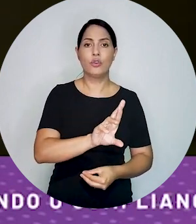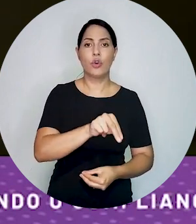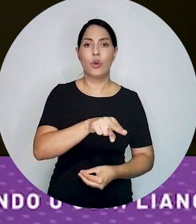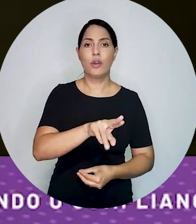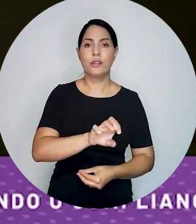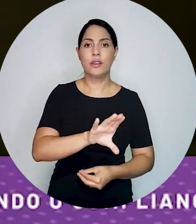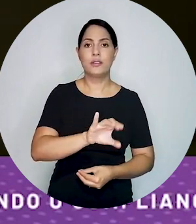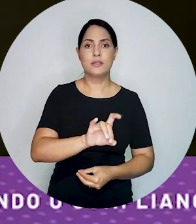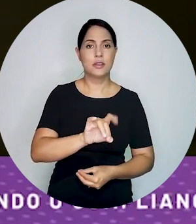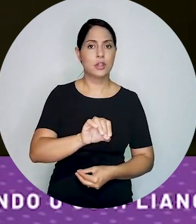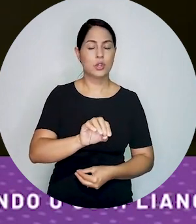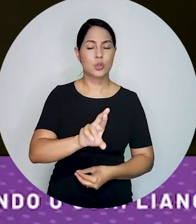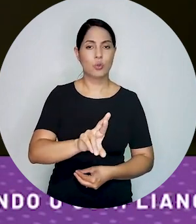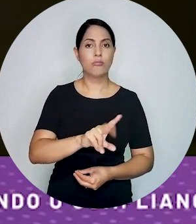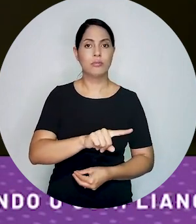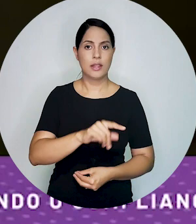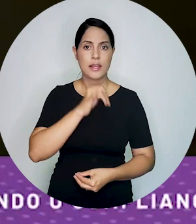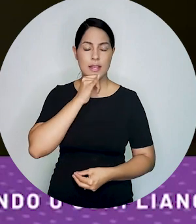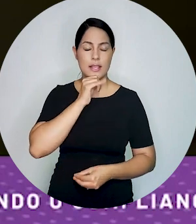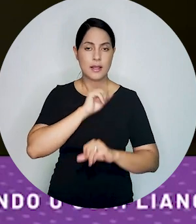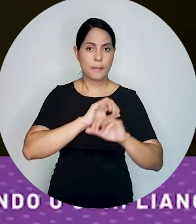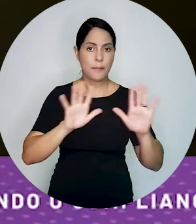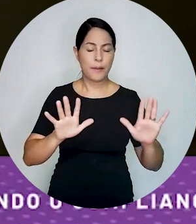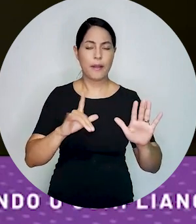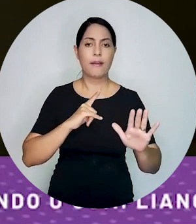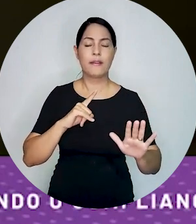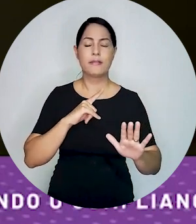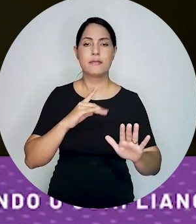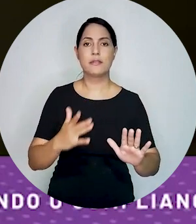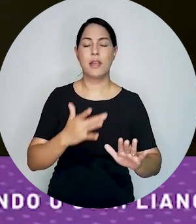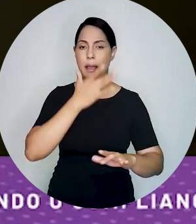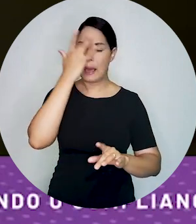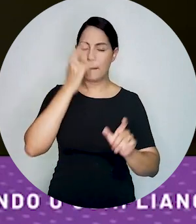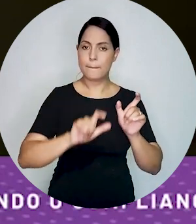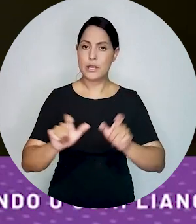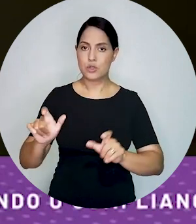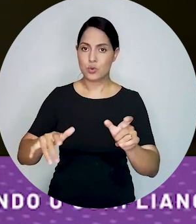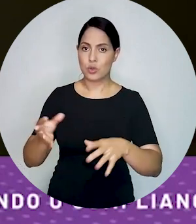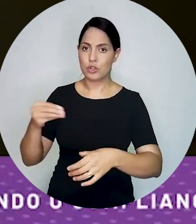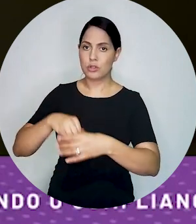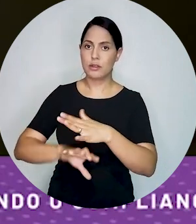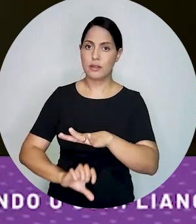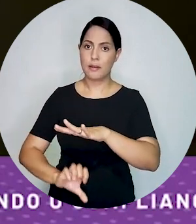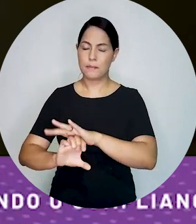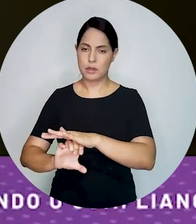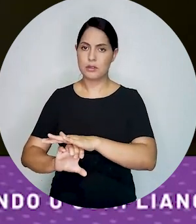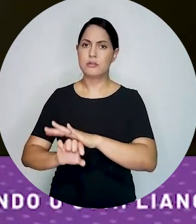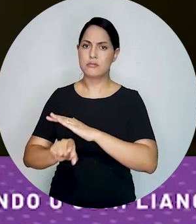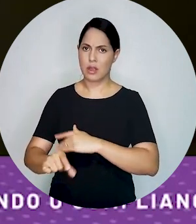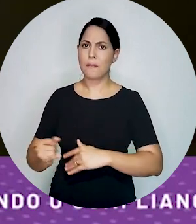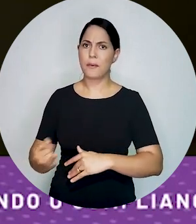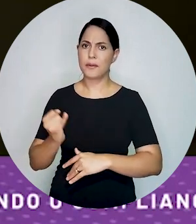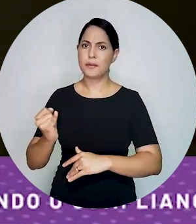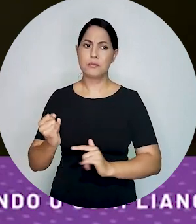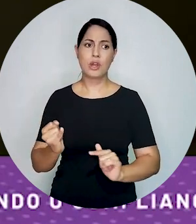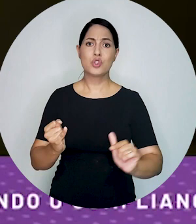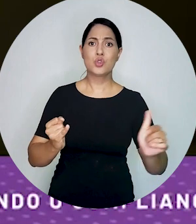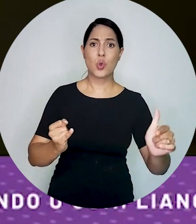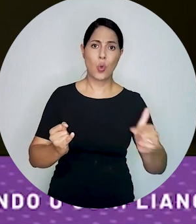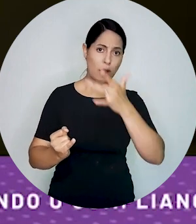só em relação ao board da empresa, né, aos funcionários, mas todos os